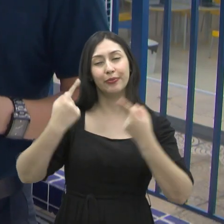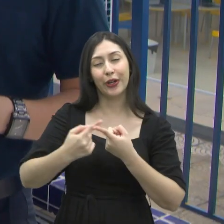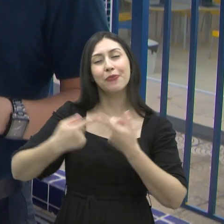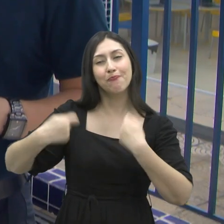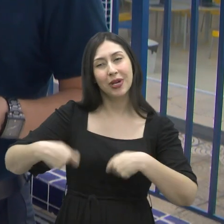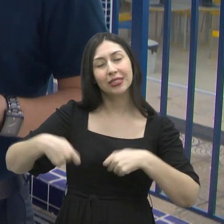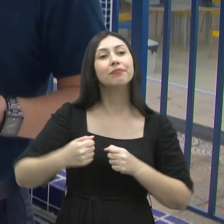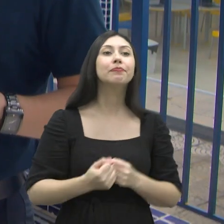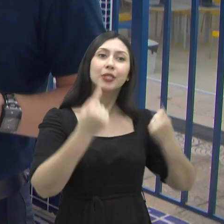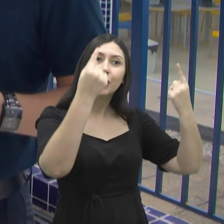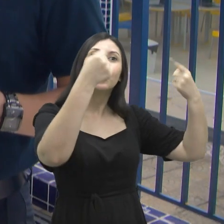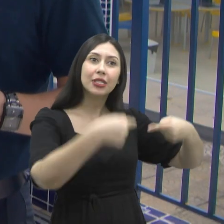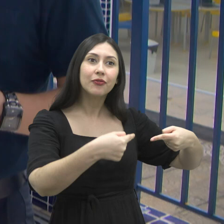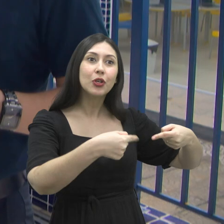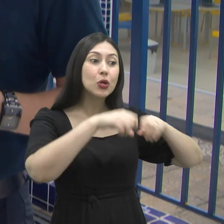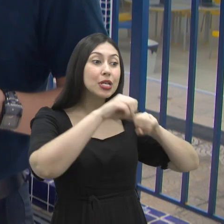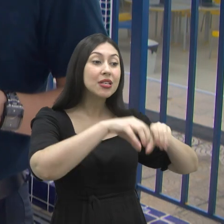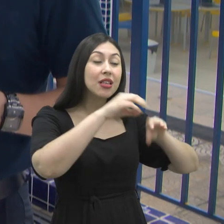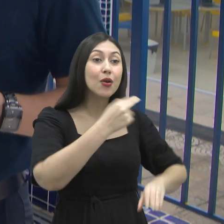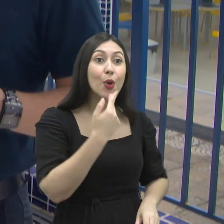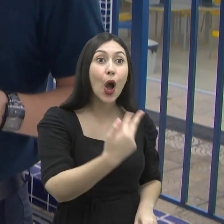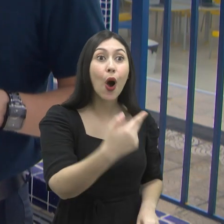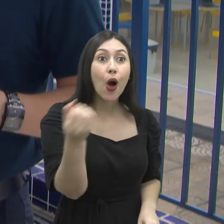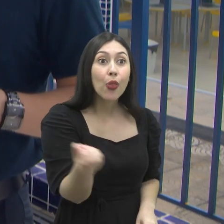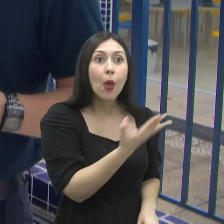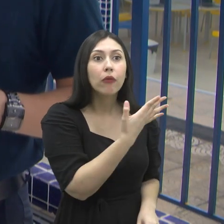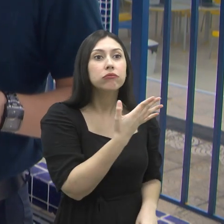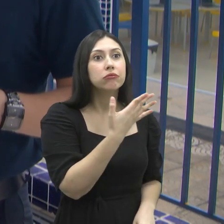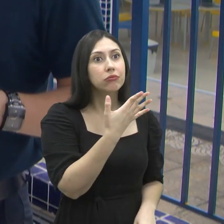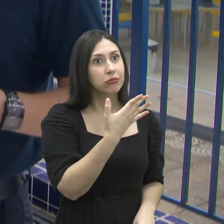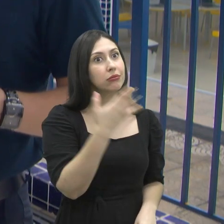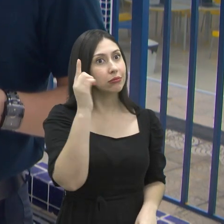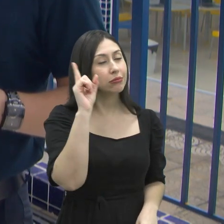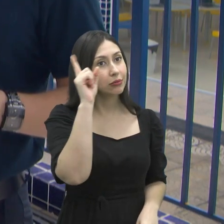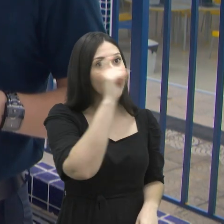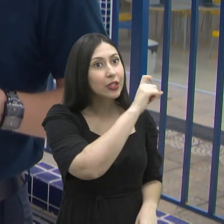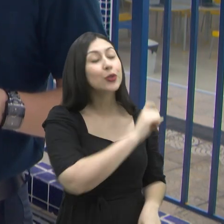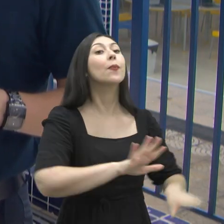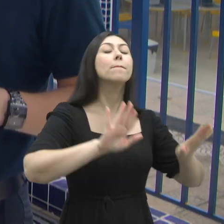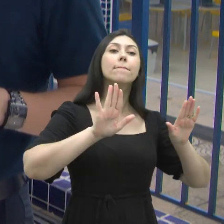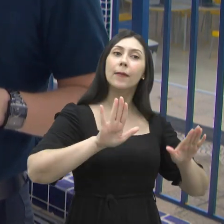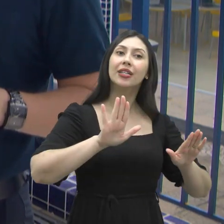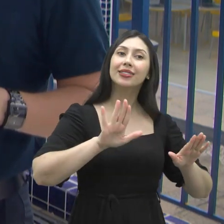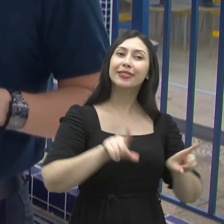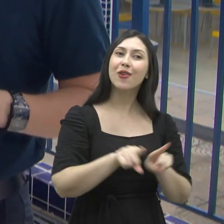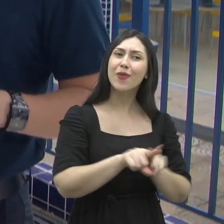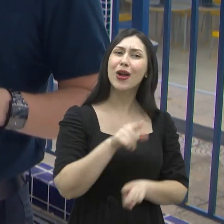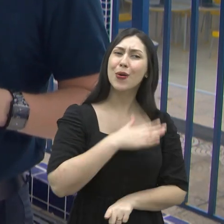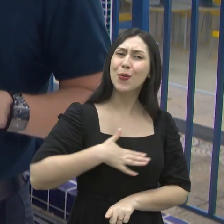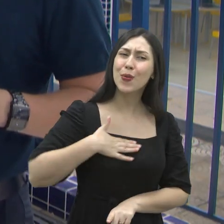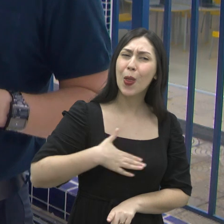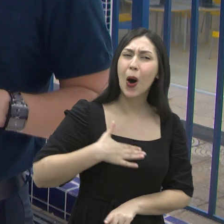É um desafio, né, professor? Ensinar um idioma novo para alguém sempre é um desafio, mas eu acredito que seja muito gratificante